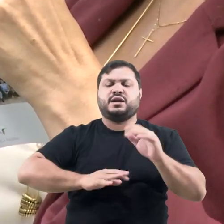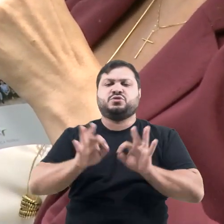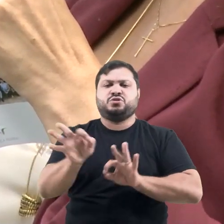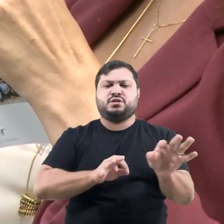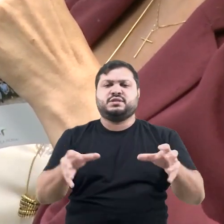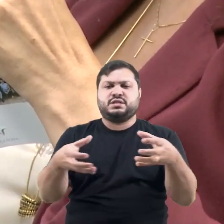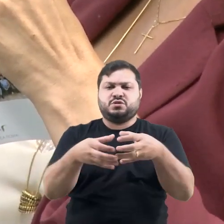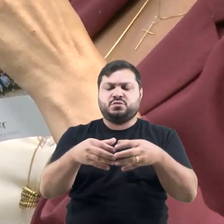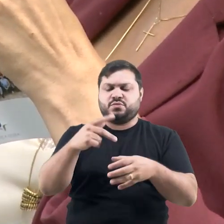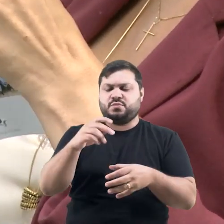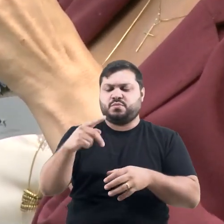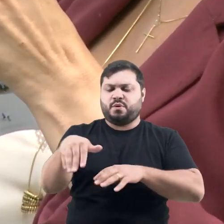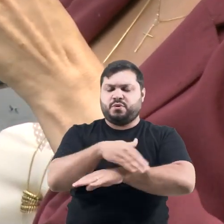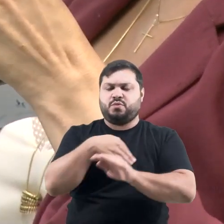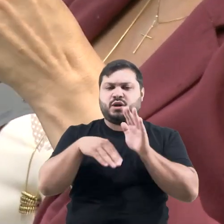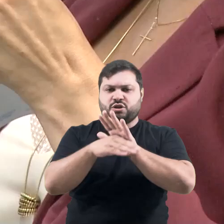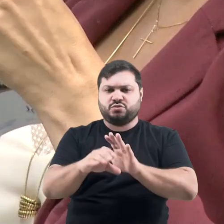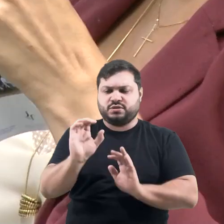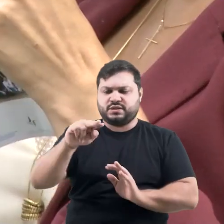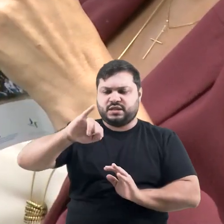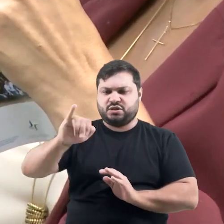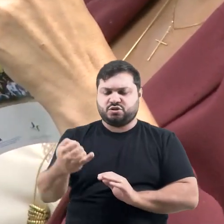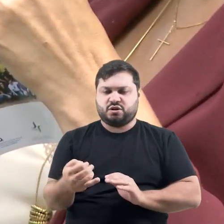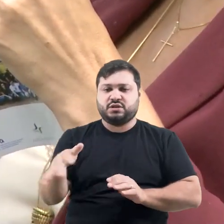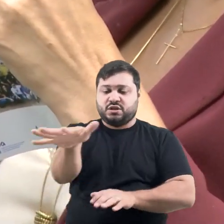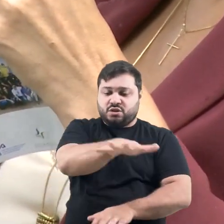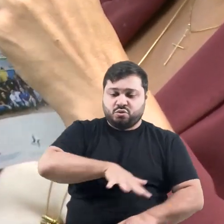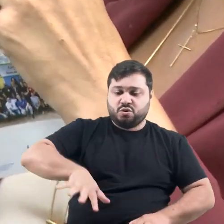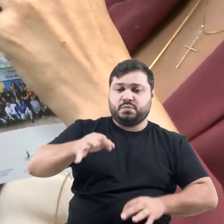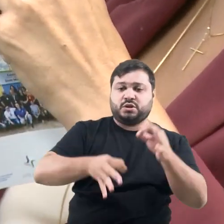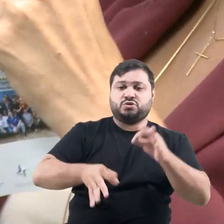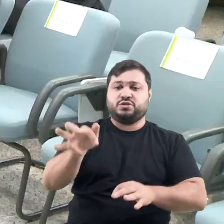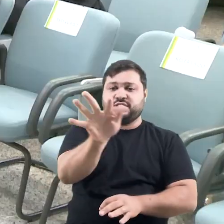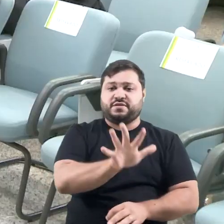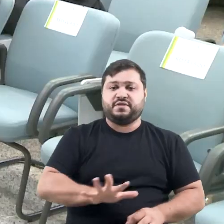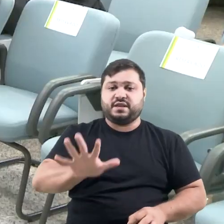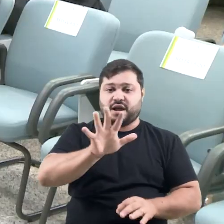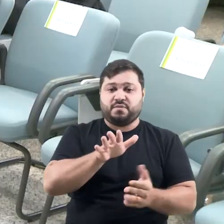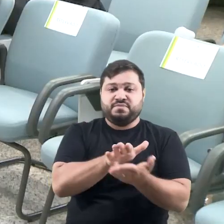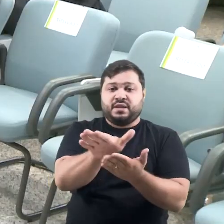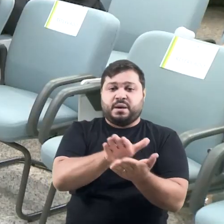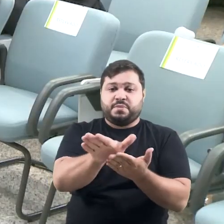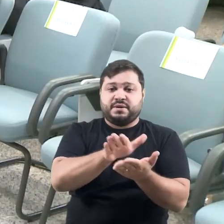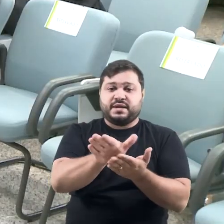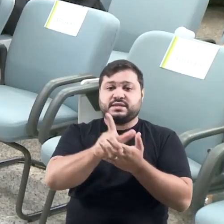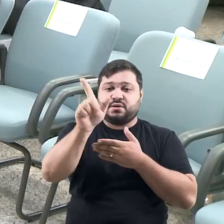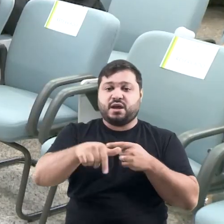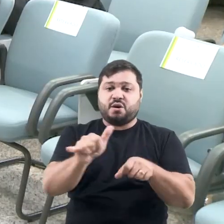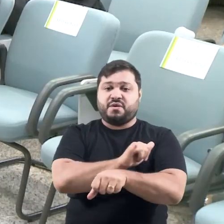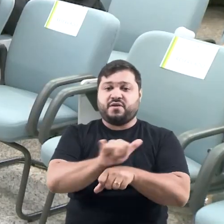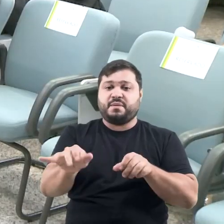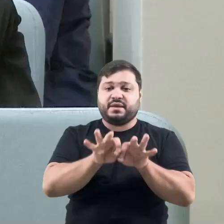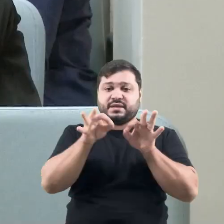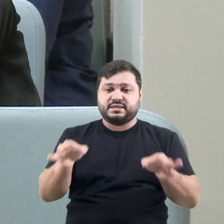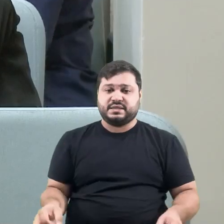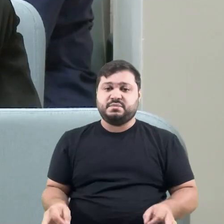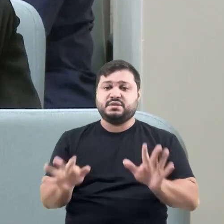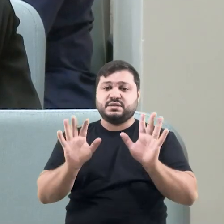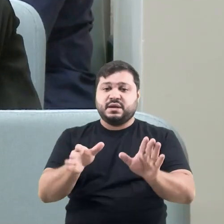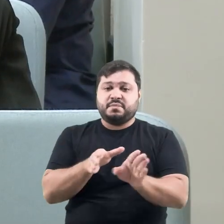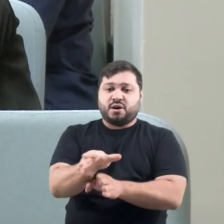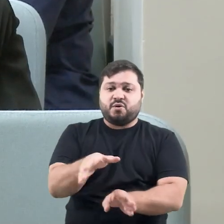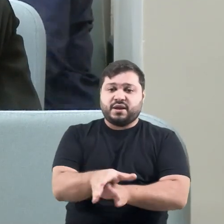de Mutirões Pop Rua Ajude CNJ, no âmbito da Justiça Federal. A publicação é uma ferramenta simples